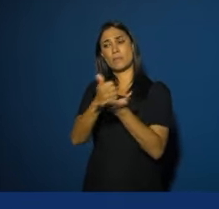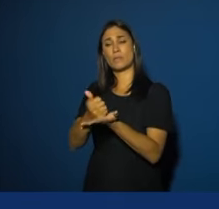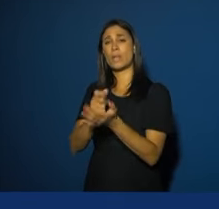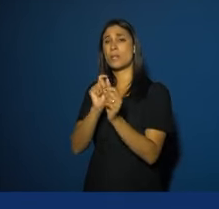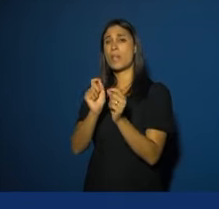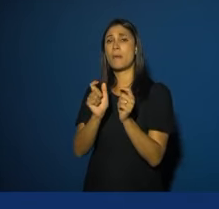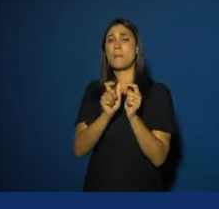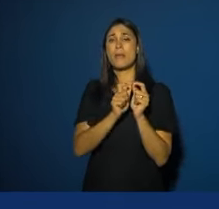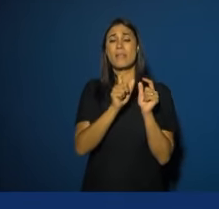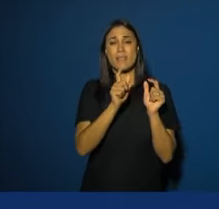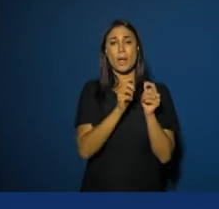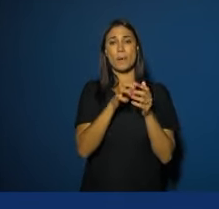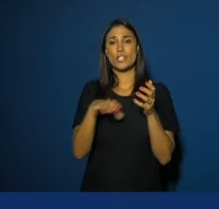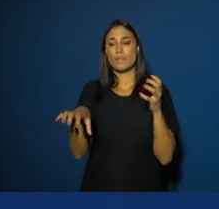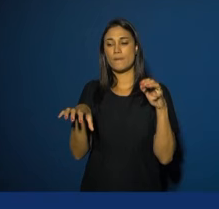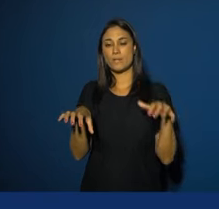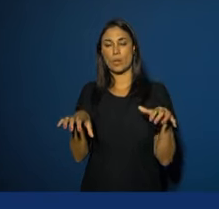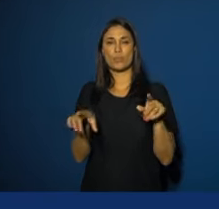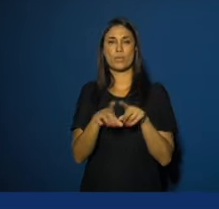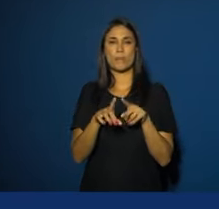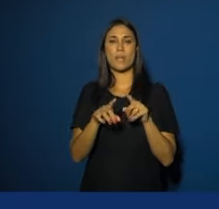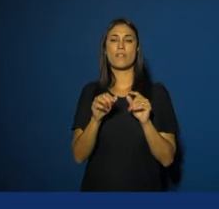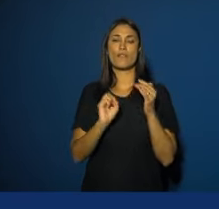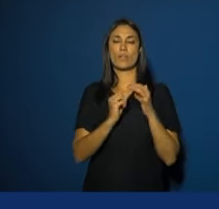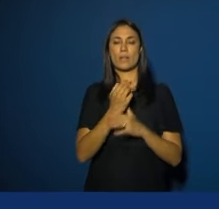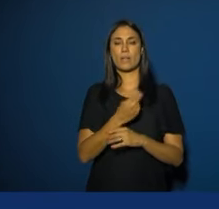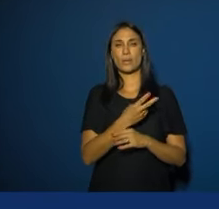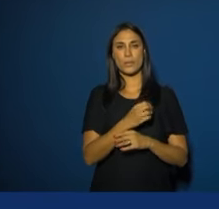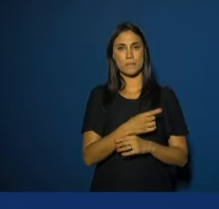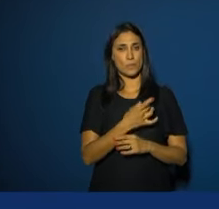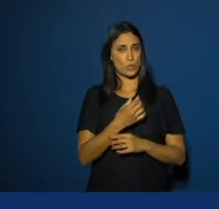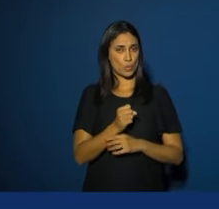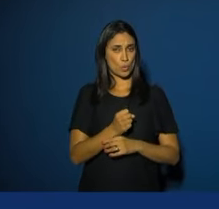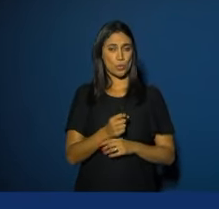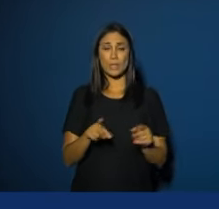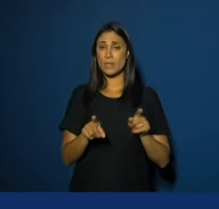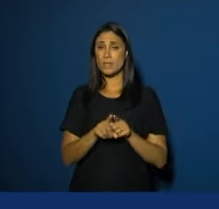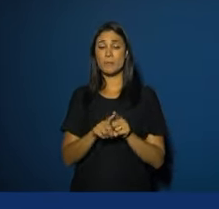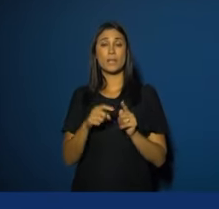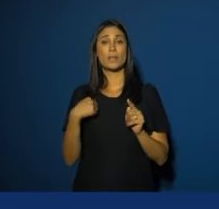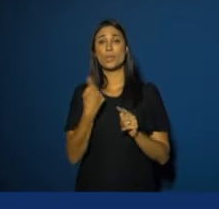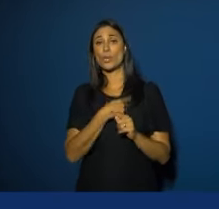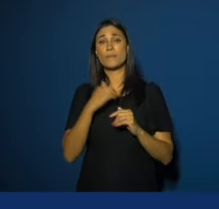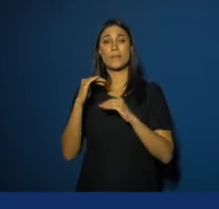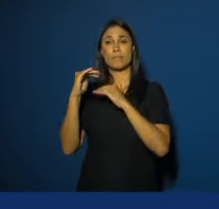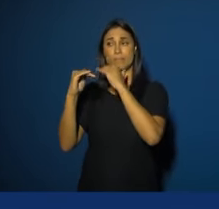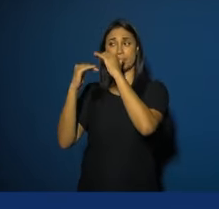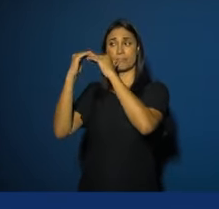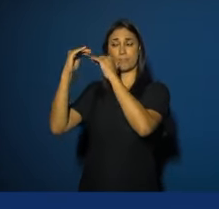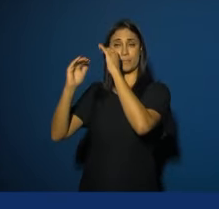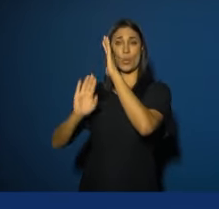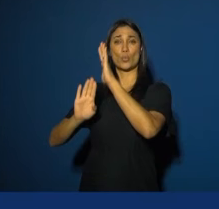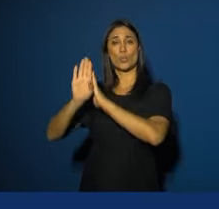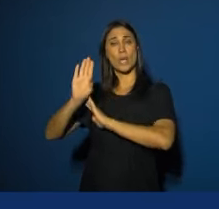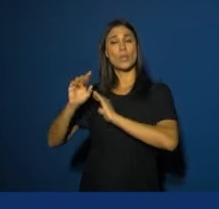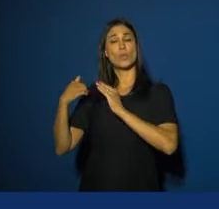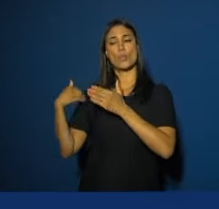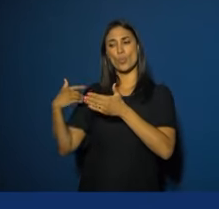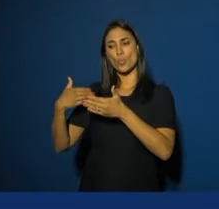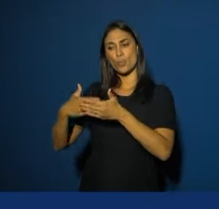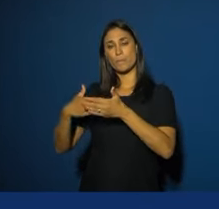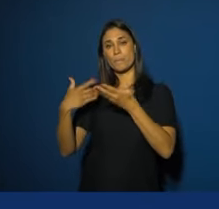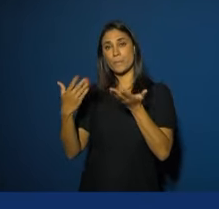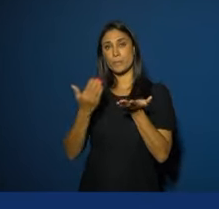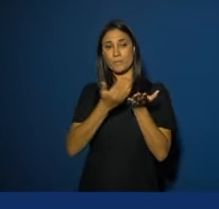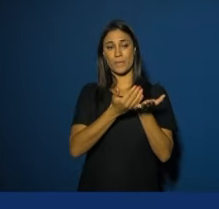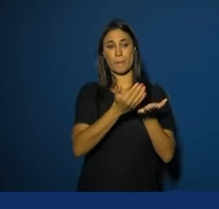que é uma divisão de negócio da Eneva, foi criada em 2018, e a qual a gente vem crescendo com sucesso ao longo do tempo. Então,